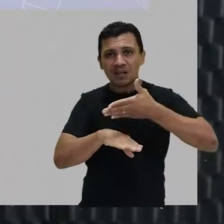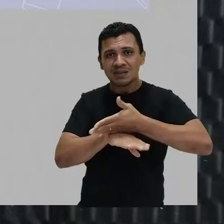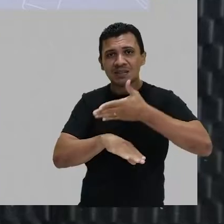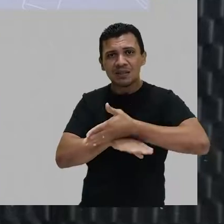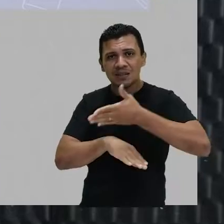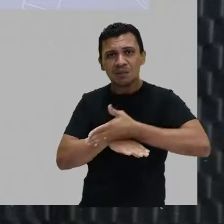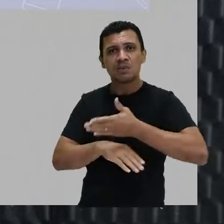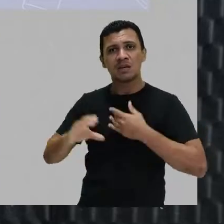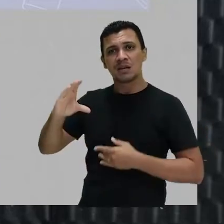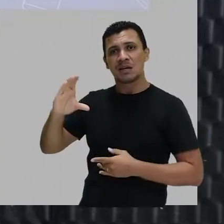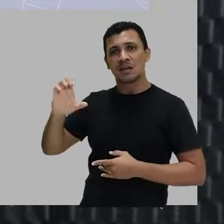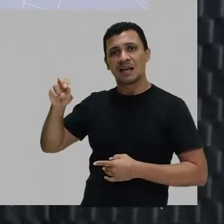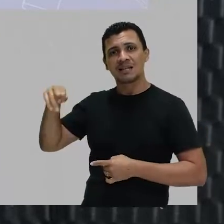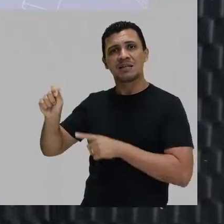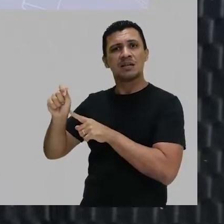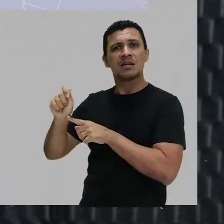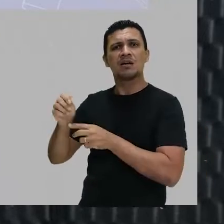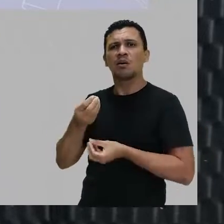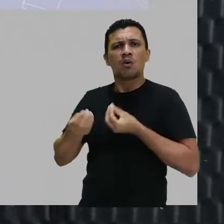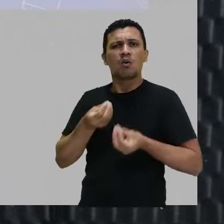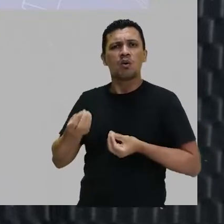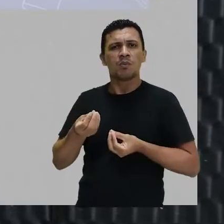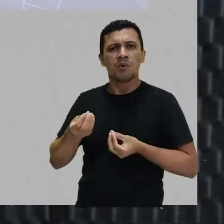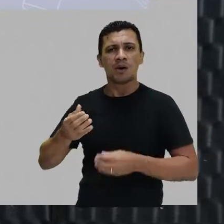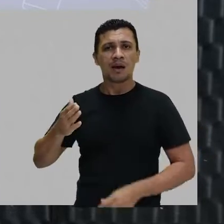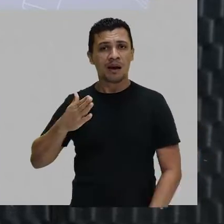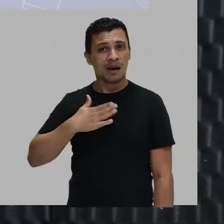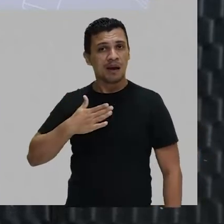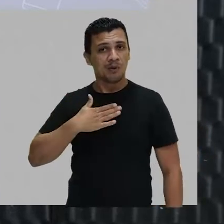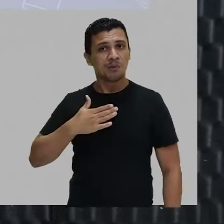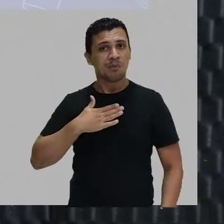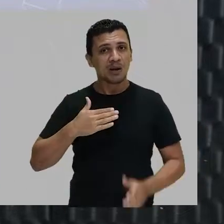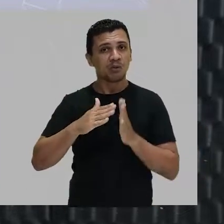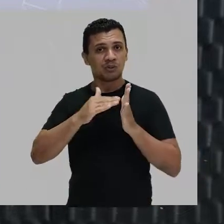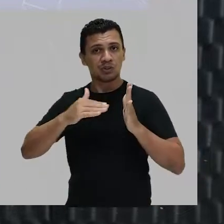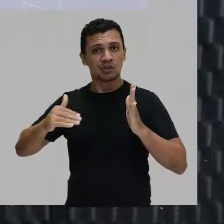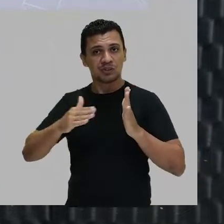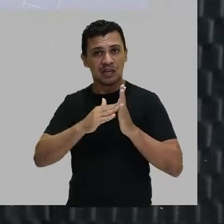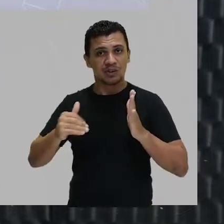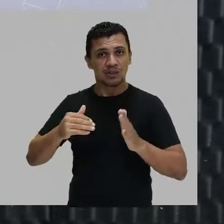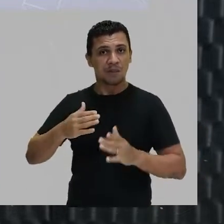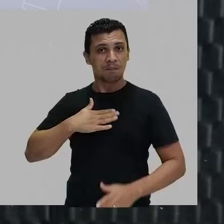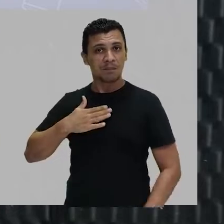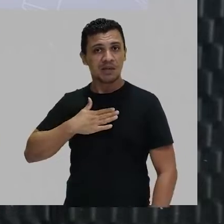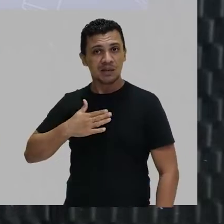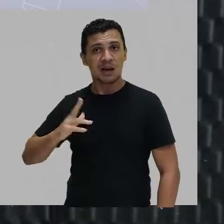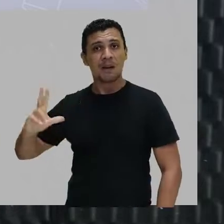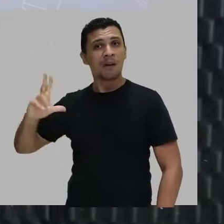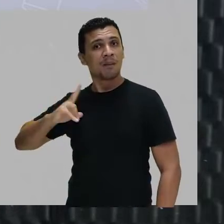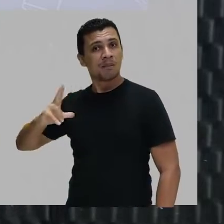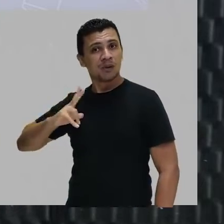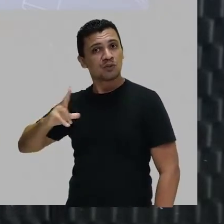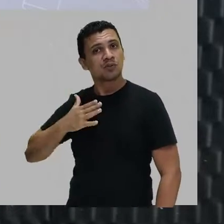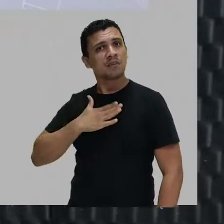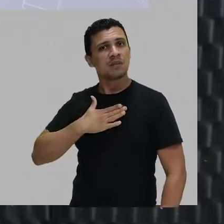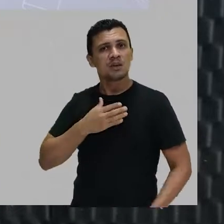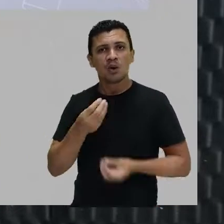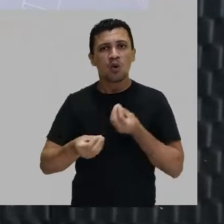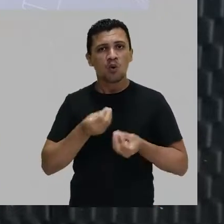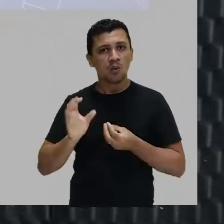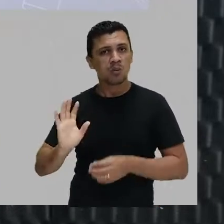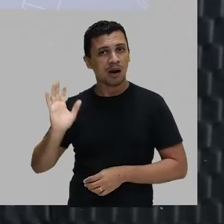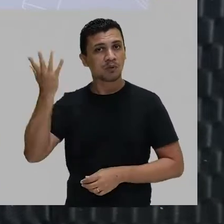Bom, aí é o meu processo da estética teatral particular minha. Né? Como isso vai acontecer é outra